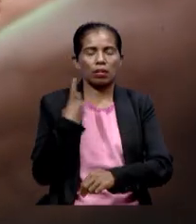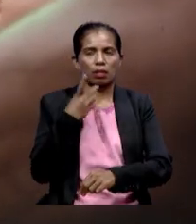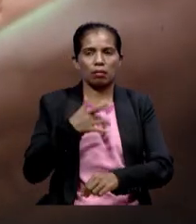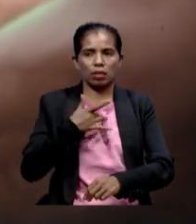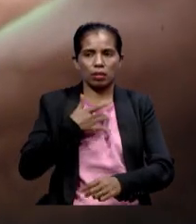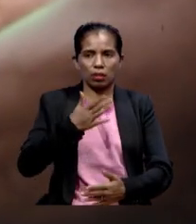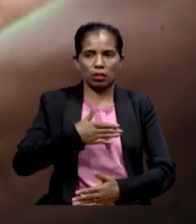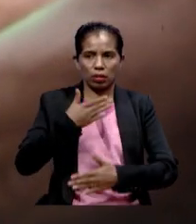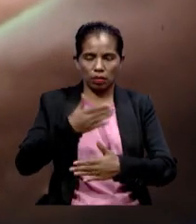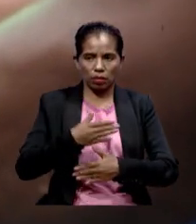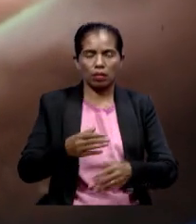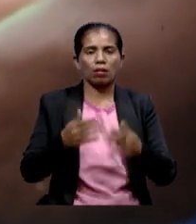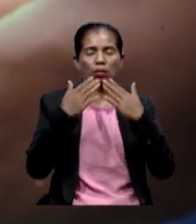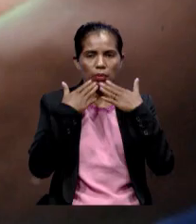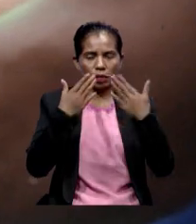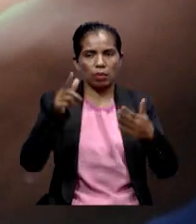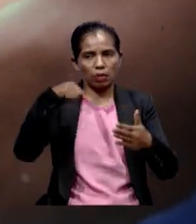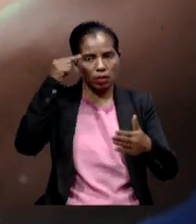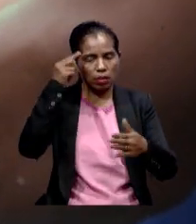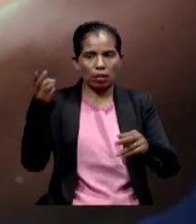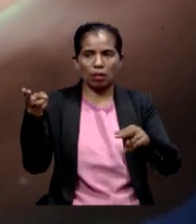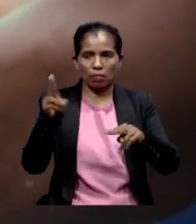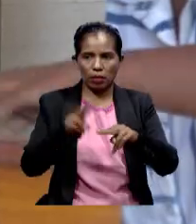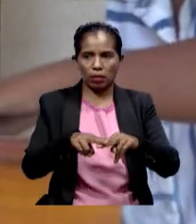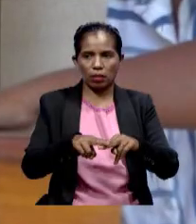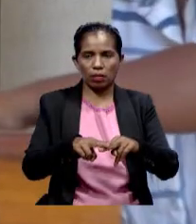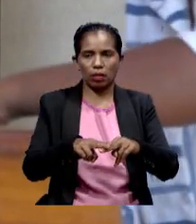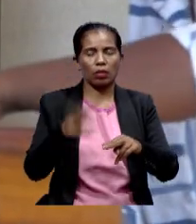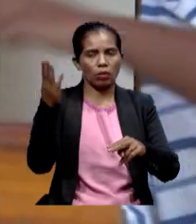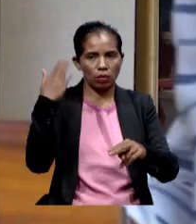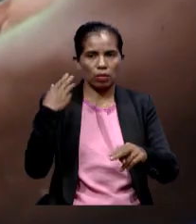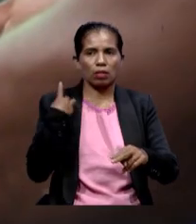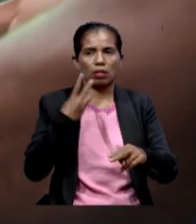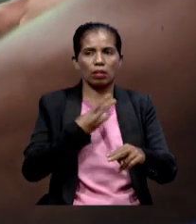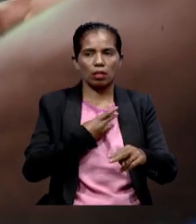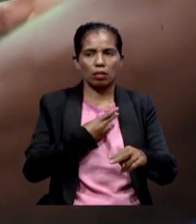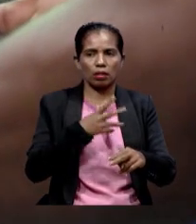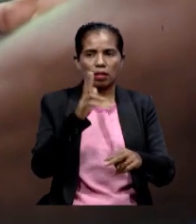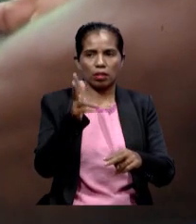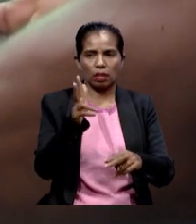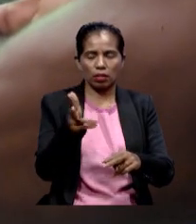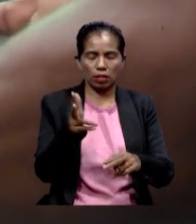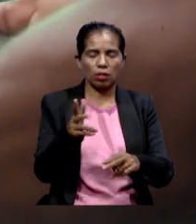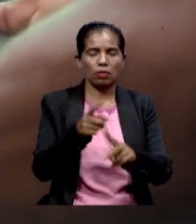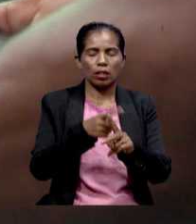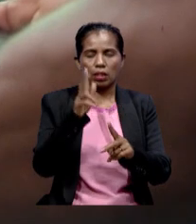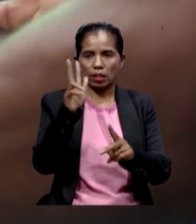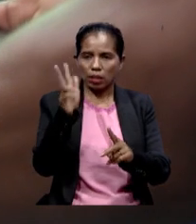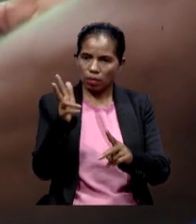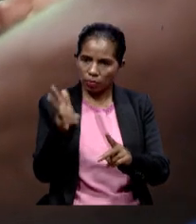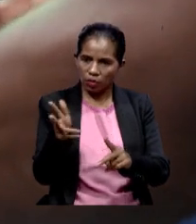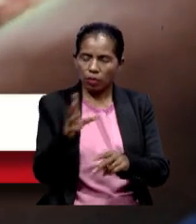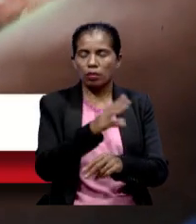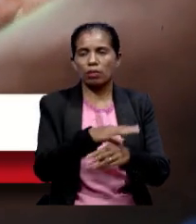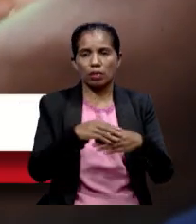e também ami agradece ao governo, o de aumenta tan ulu, ami simu 30, fulan da $30, agora